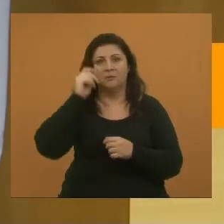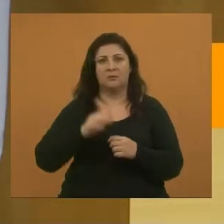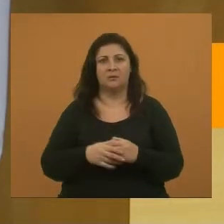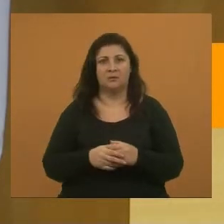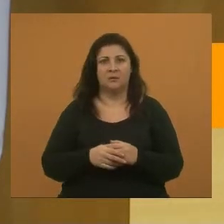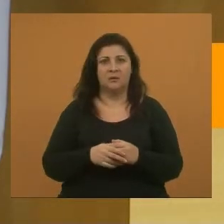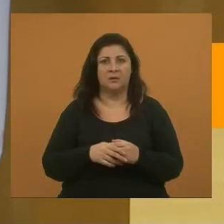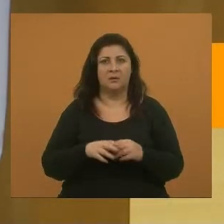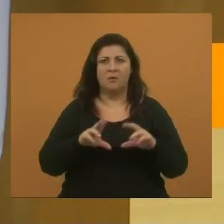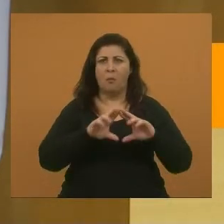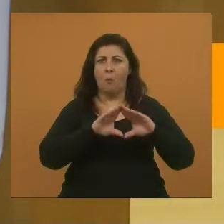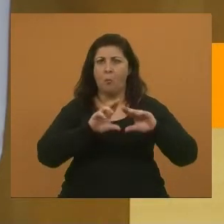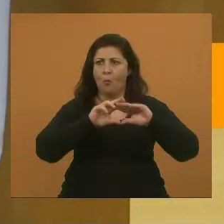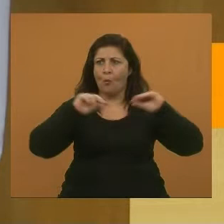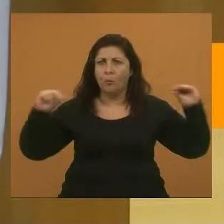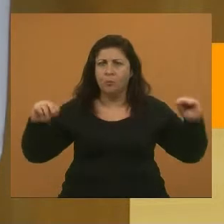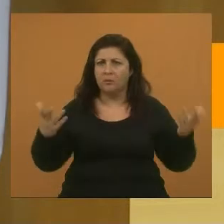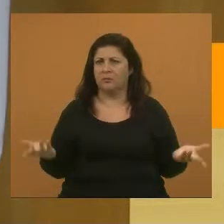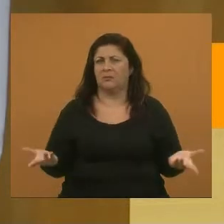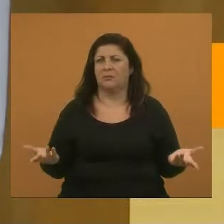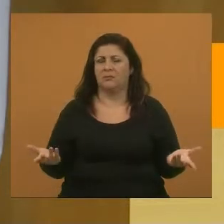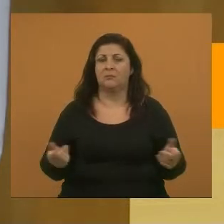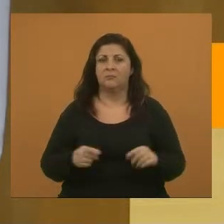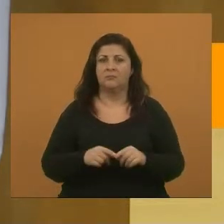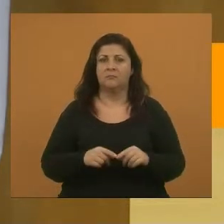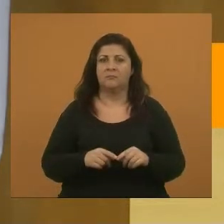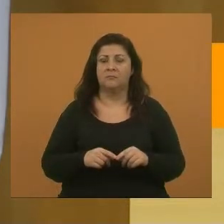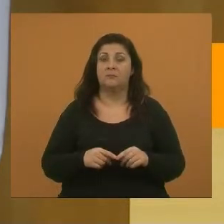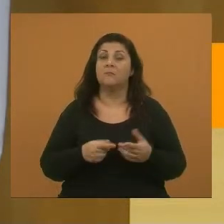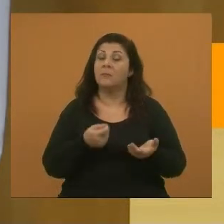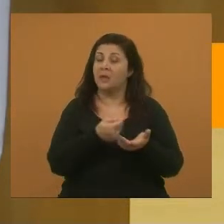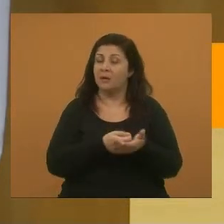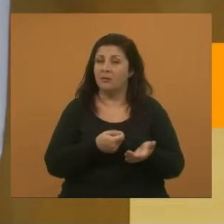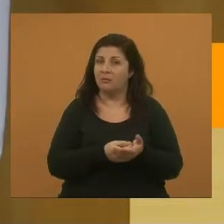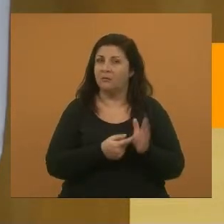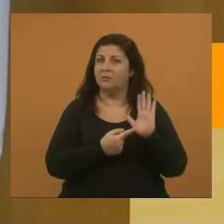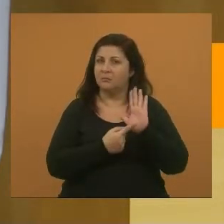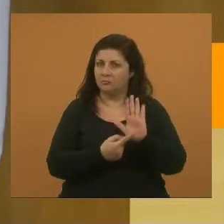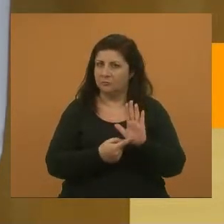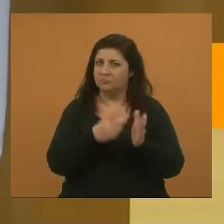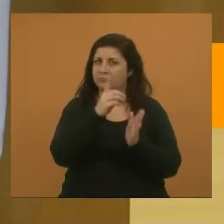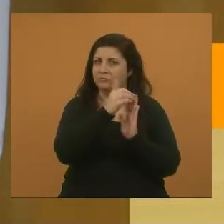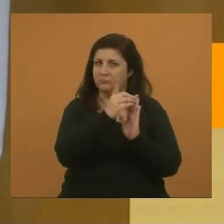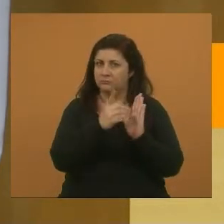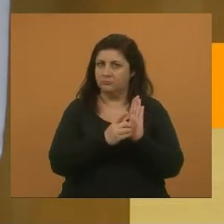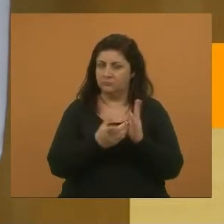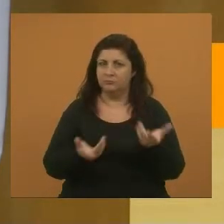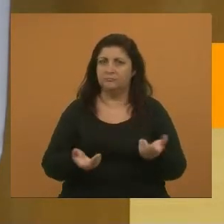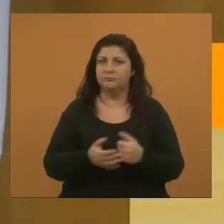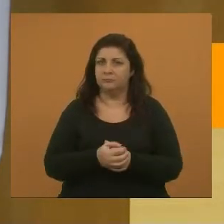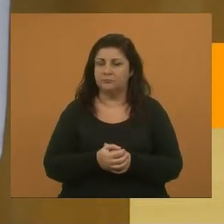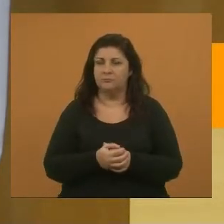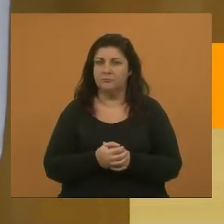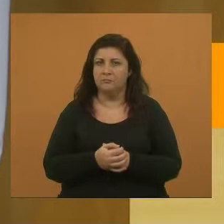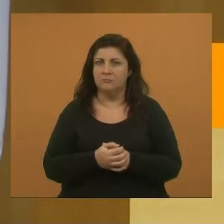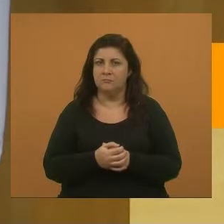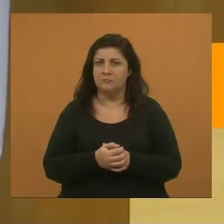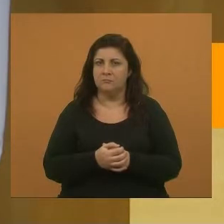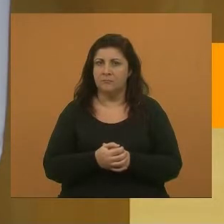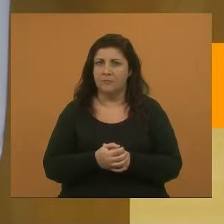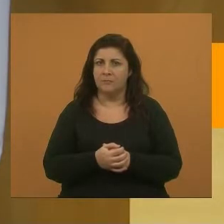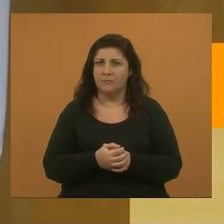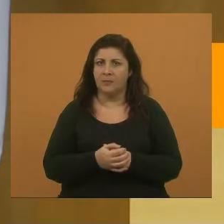ser analisado. Então, essas contas que está proposta nos decretos desse projeto, ela